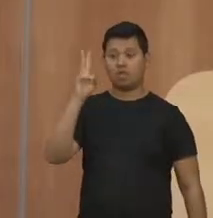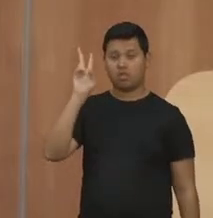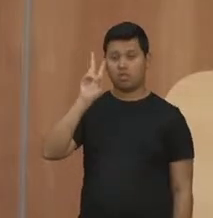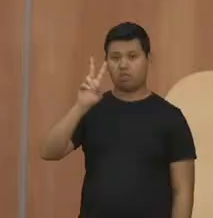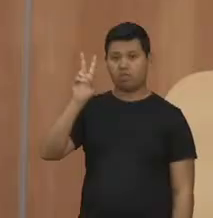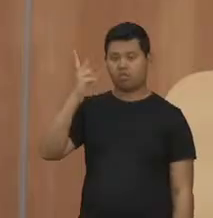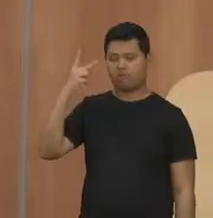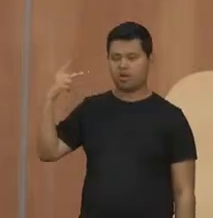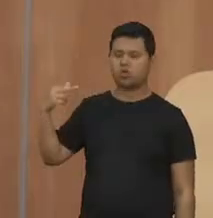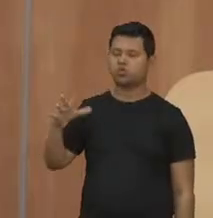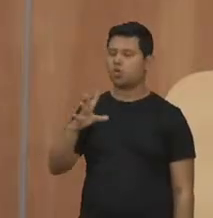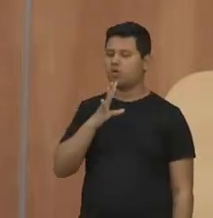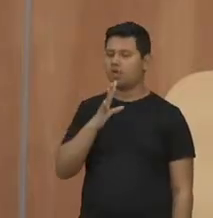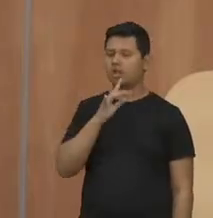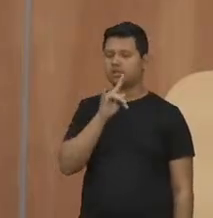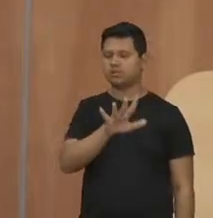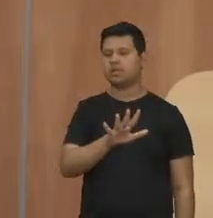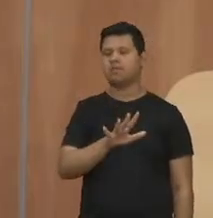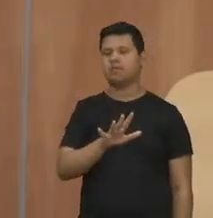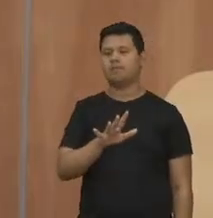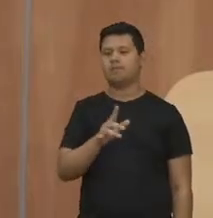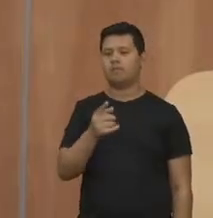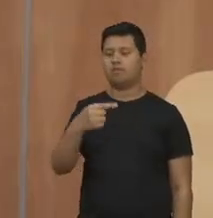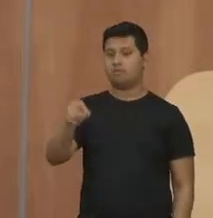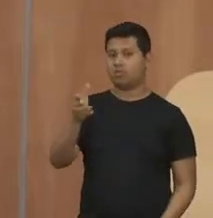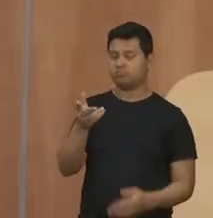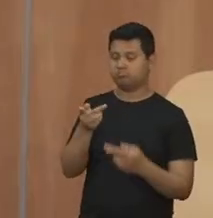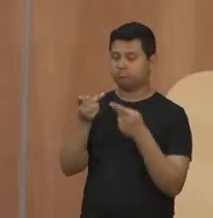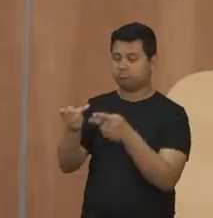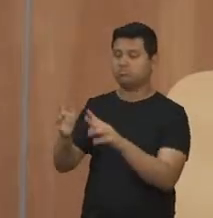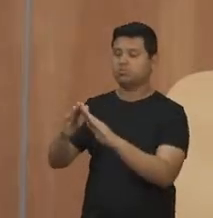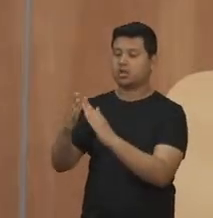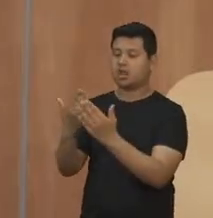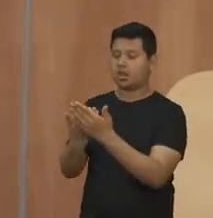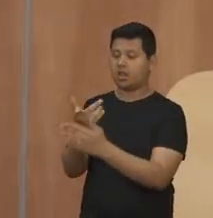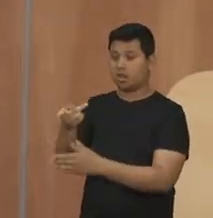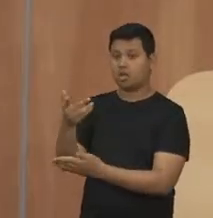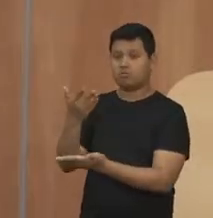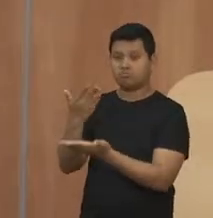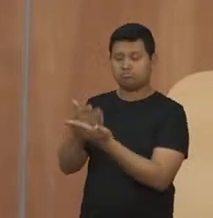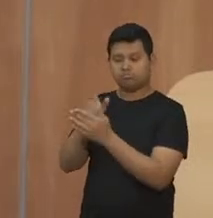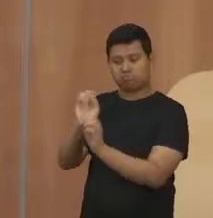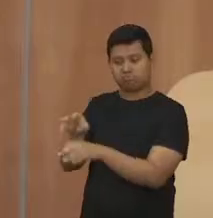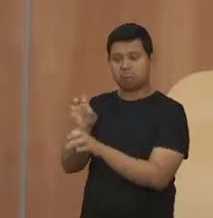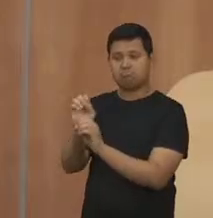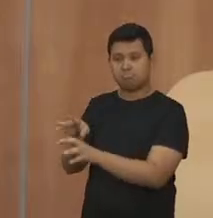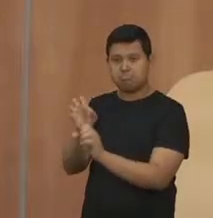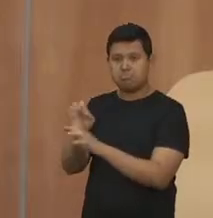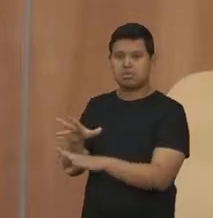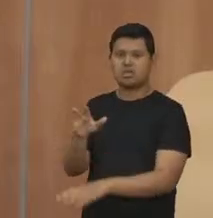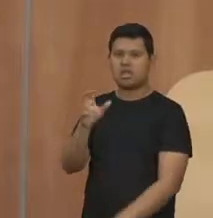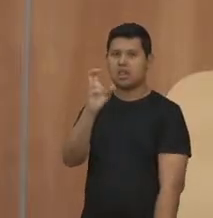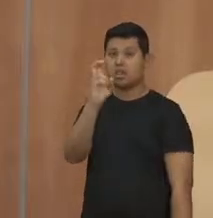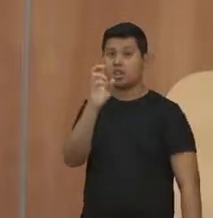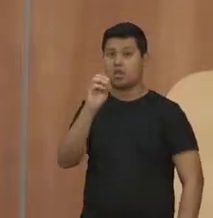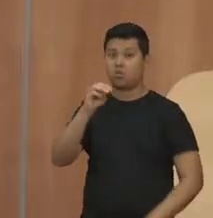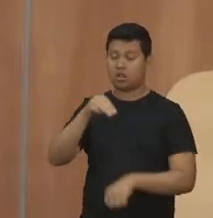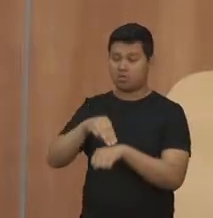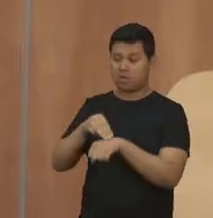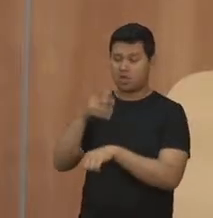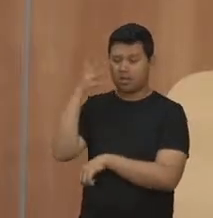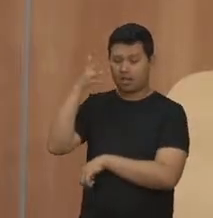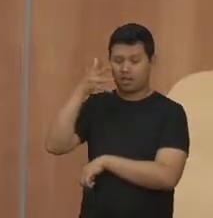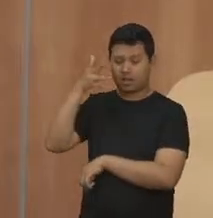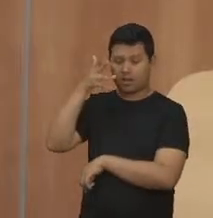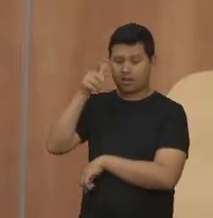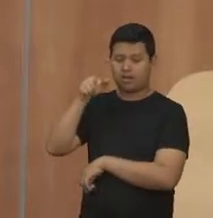que é, a Maria Amélia conhece um pouco também, a gente vai na sala de aula e dá uma aula mesmo, uma aula de 50 minutos. Existe